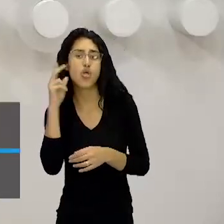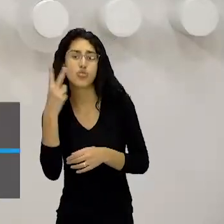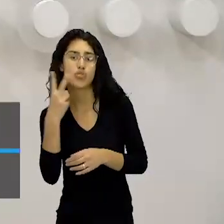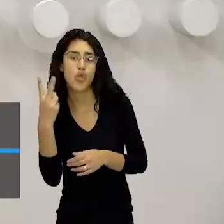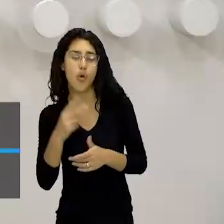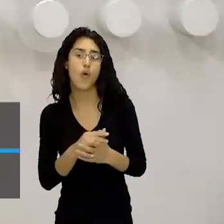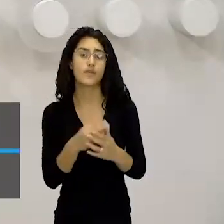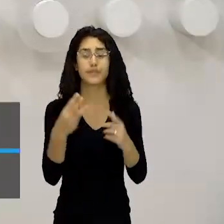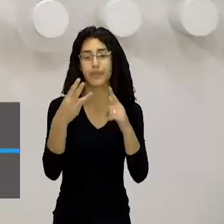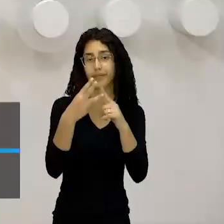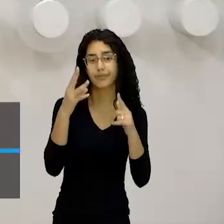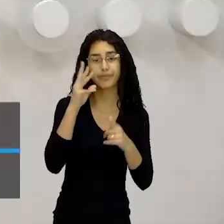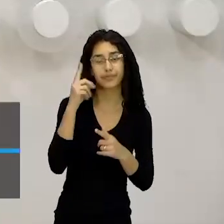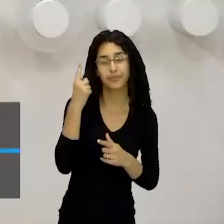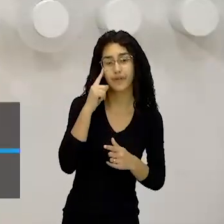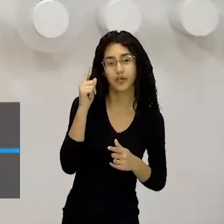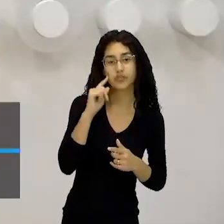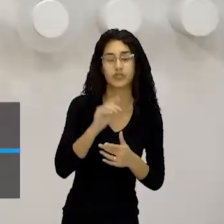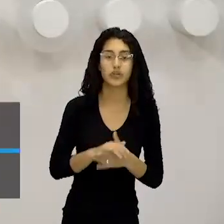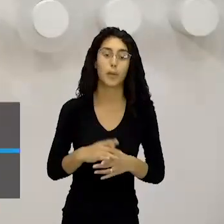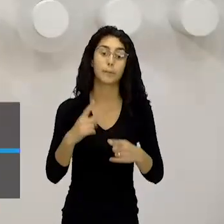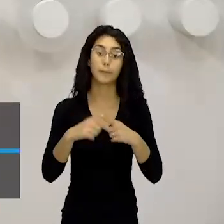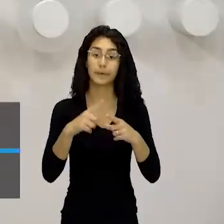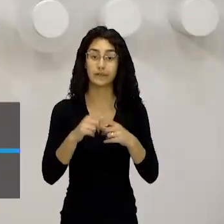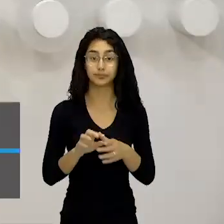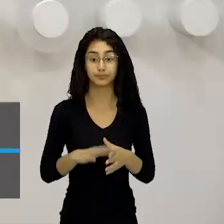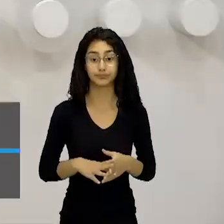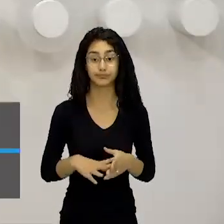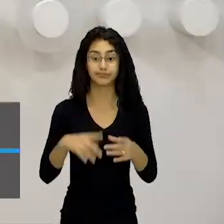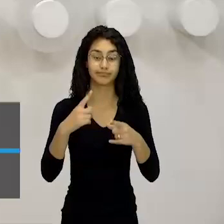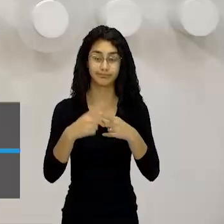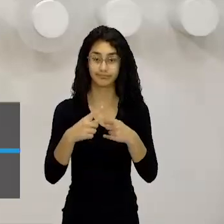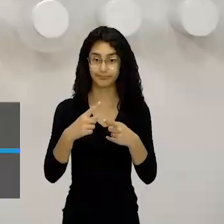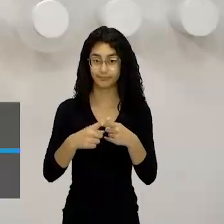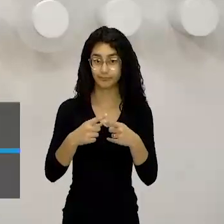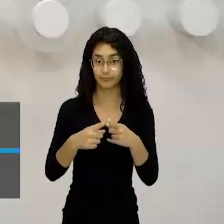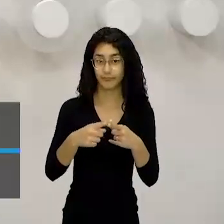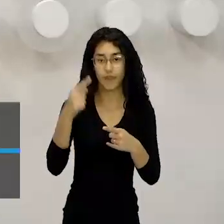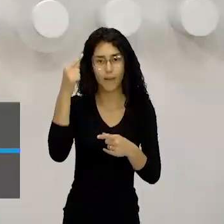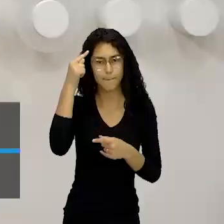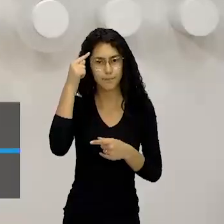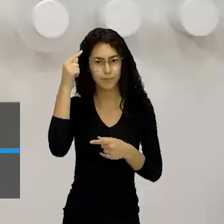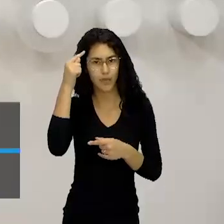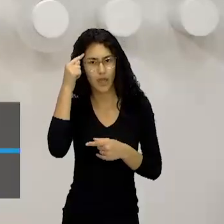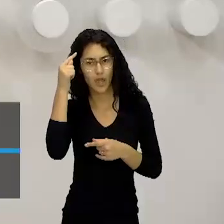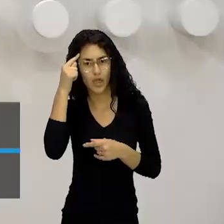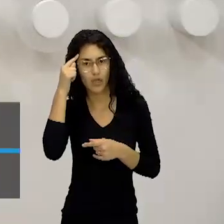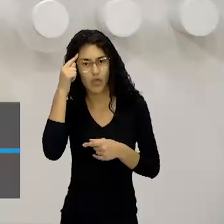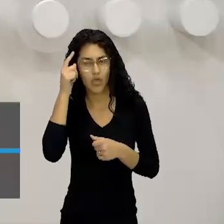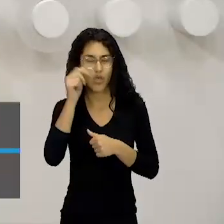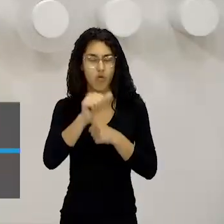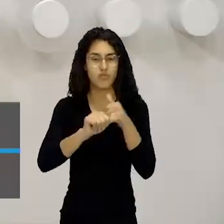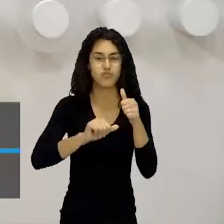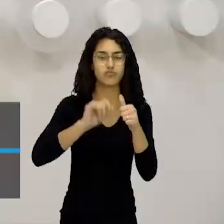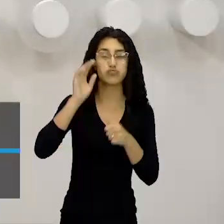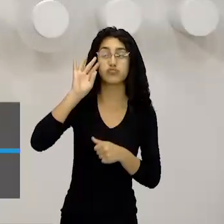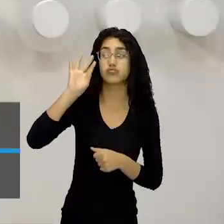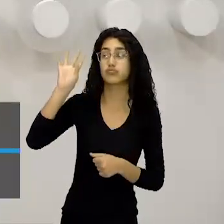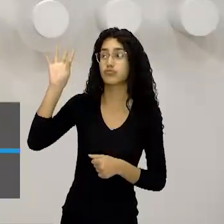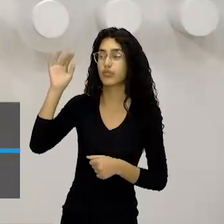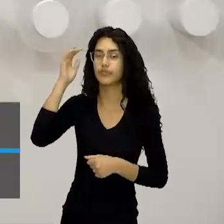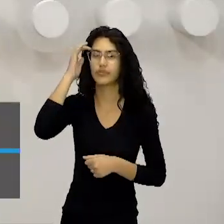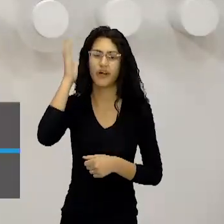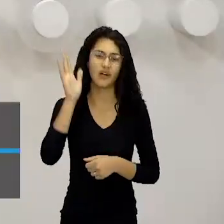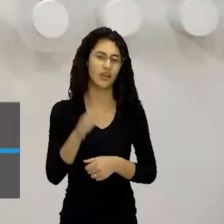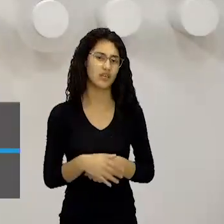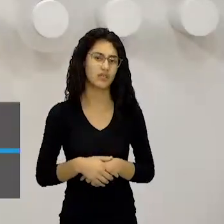para que eles não deixem acumular. Por quê? Porque a mente do jovem hoje, ele se distrai muito fácil. E aí ele fala: